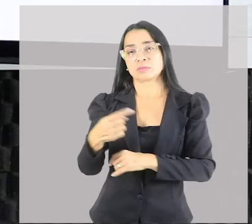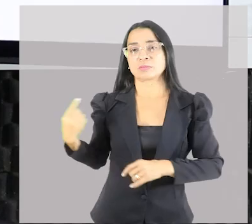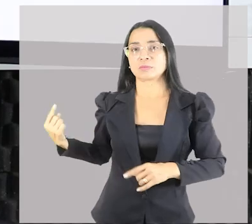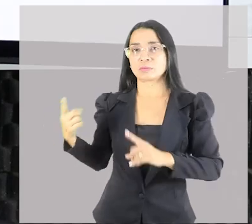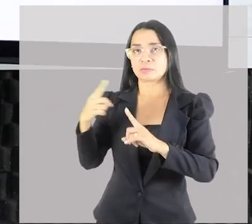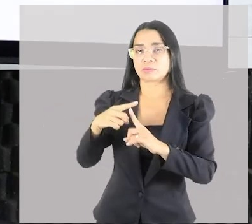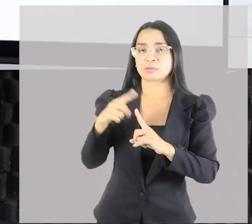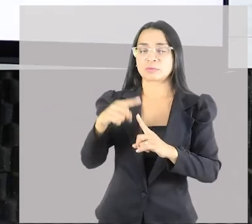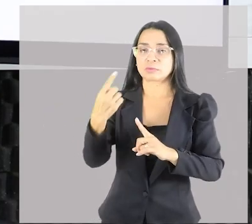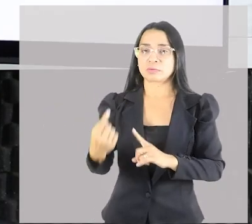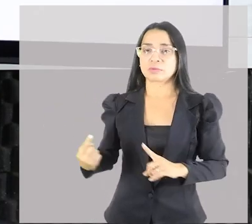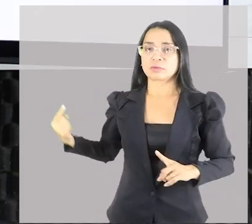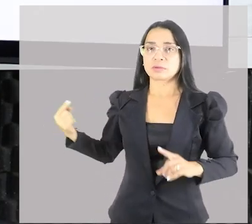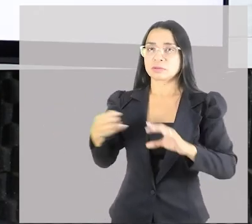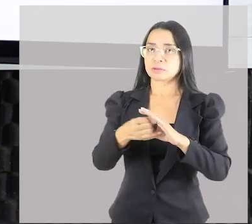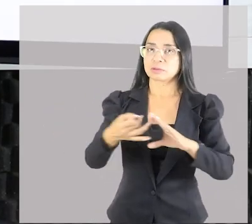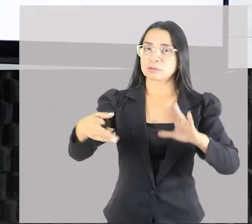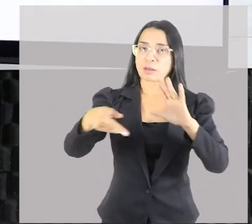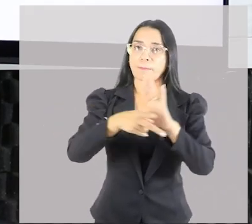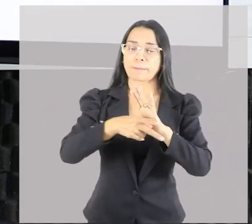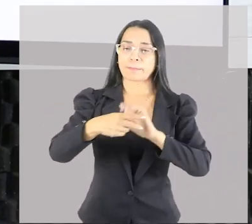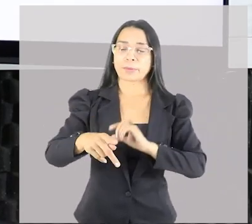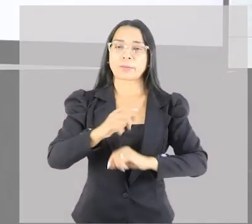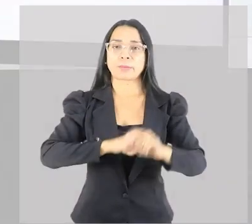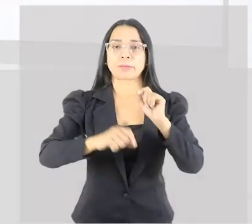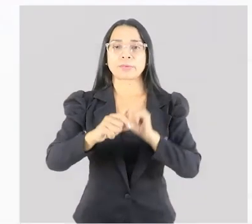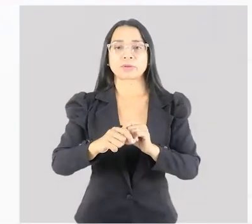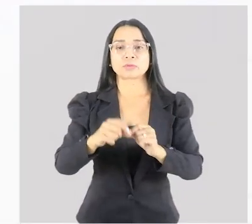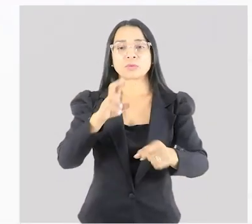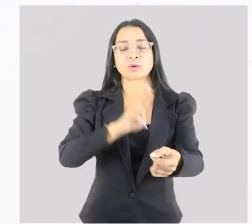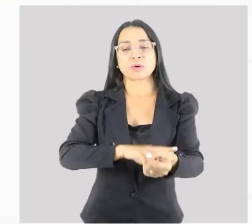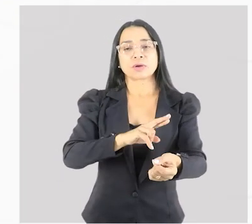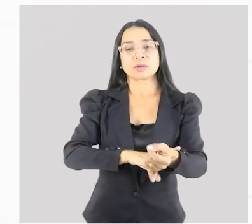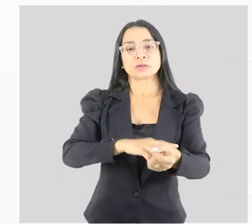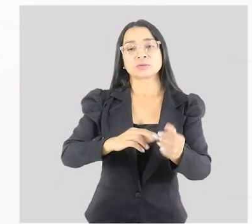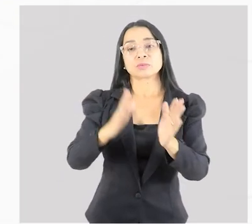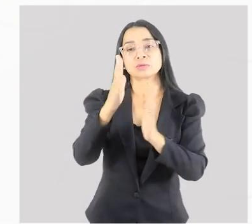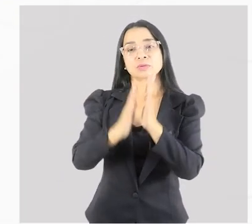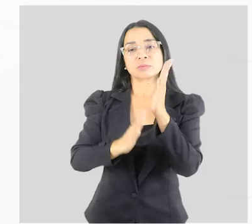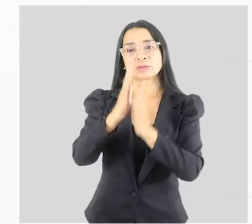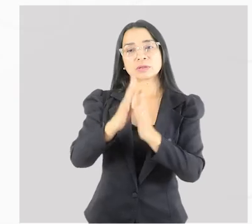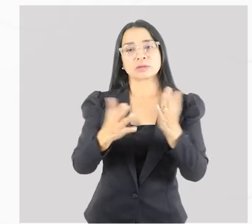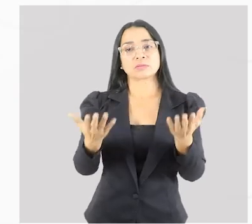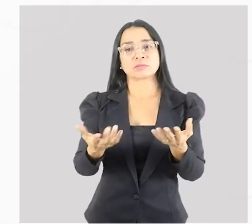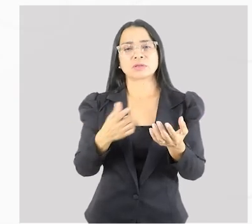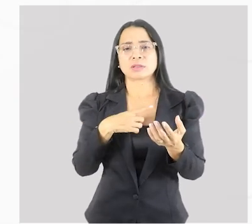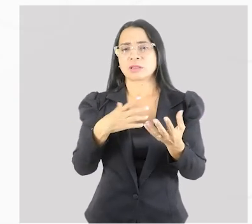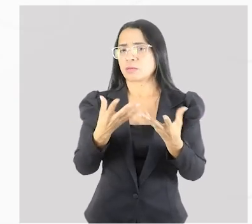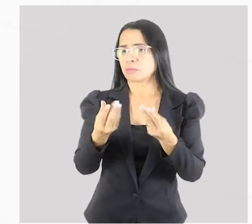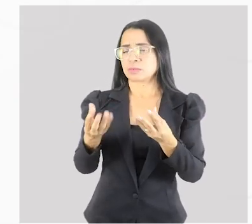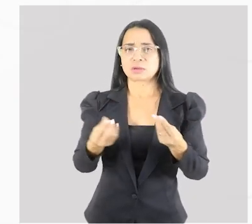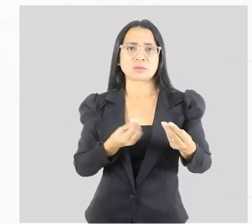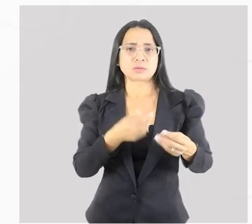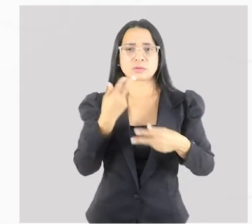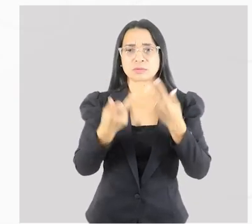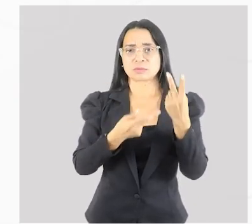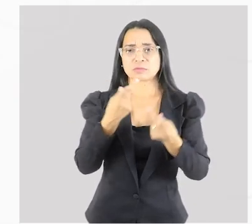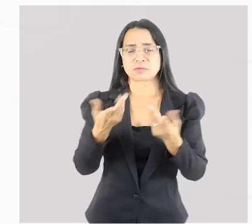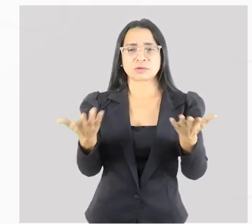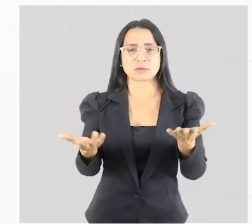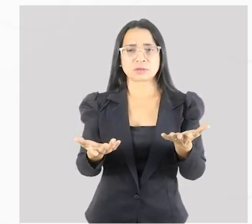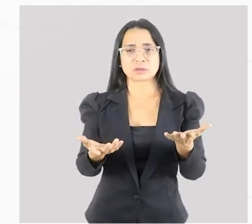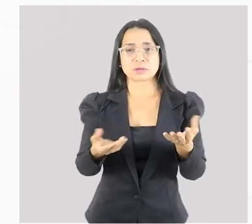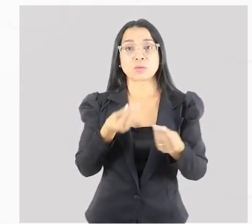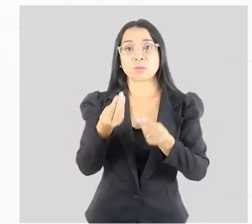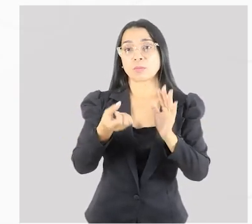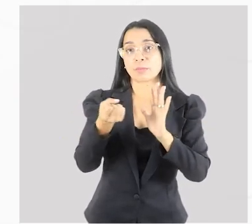esses aqui, que são característicos do sotaque de matraca. Professor, ainda tem muita coisa que o senhor não falou sobre o meu boi, complexo do meu boi como